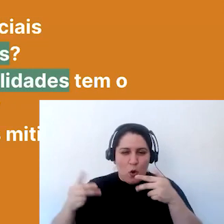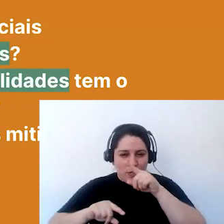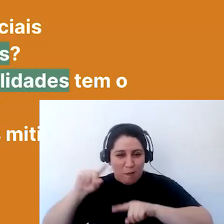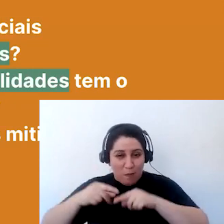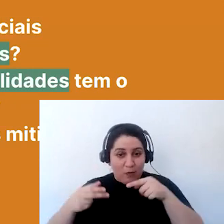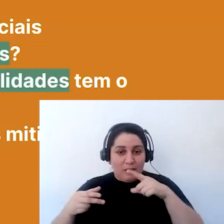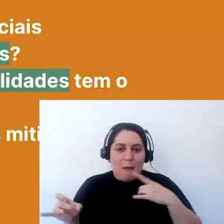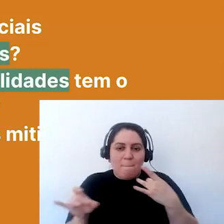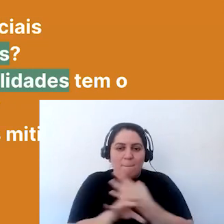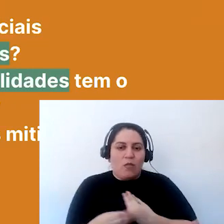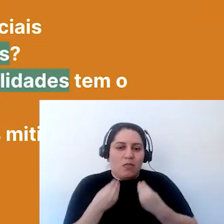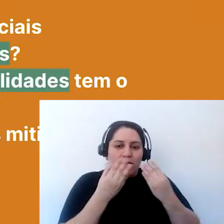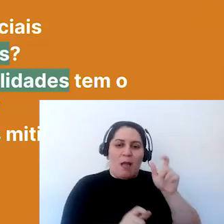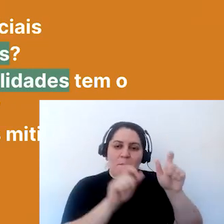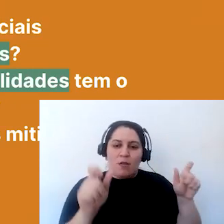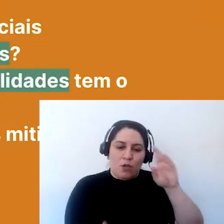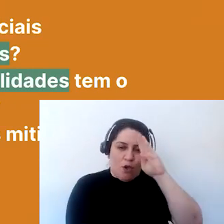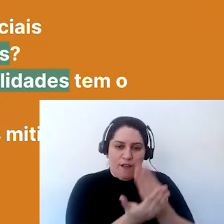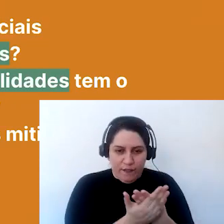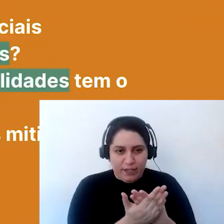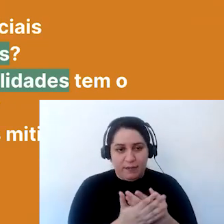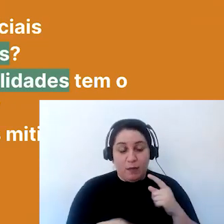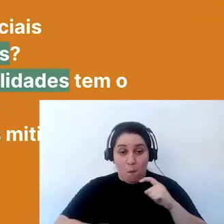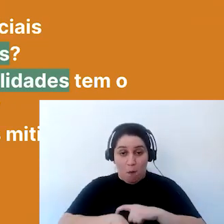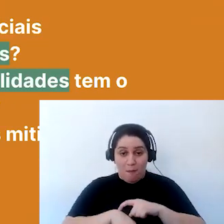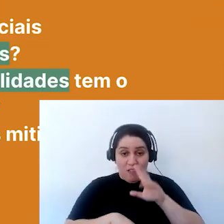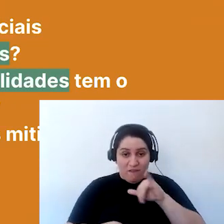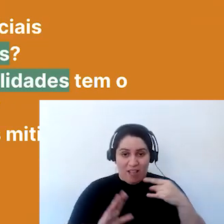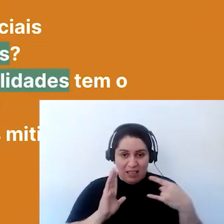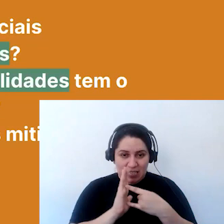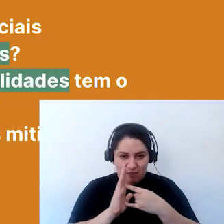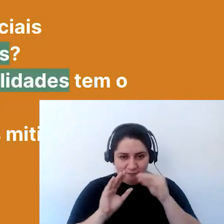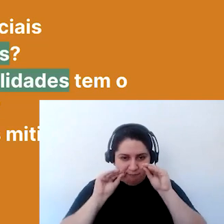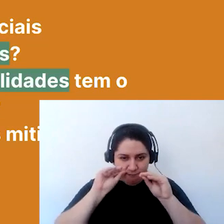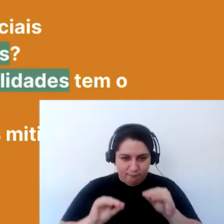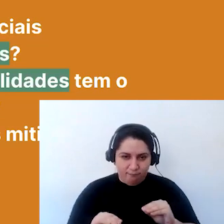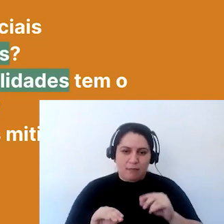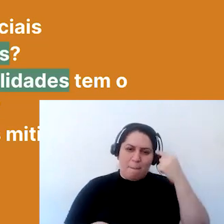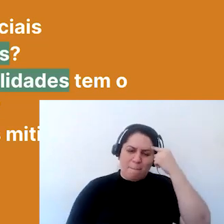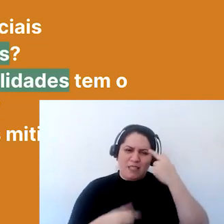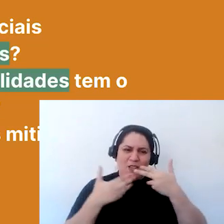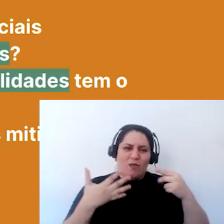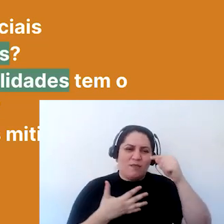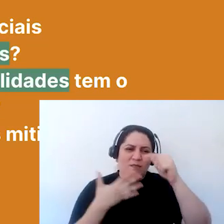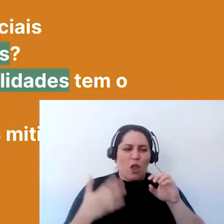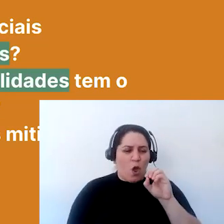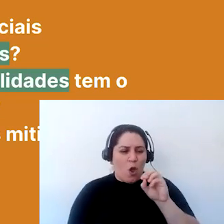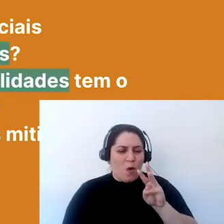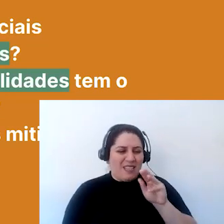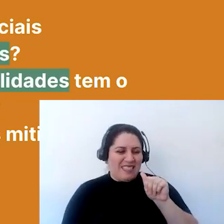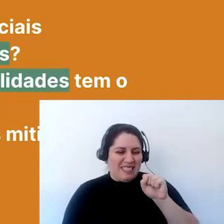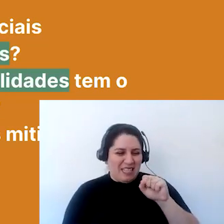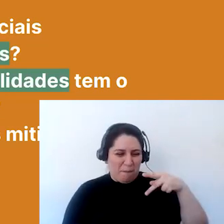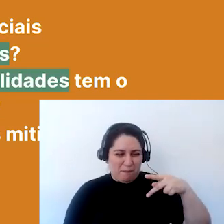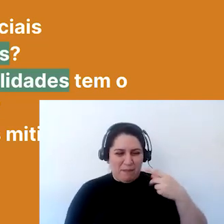Na fase de desenvolvimento, uma prática que a gente adotou foi olhar para o ASP Top 10, que é uma lista de vulnerabilidades